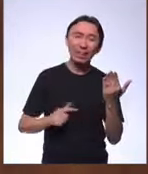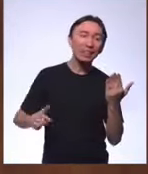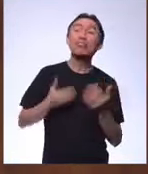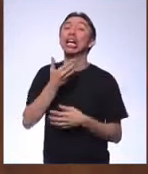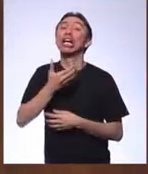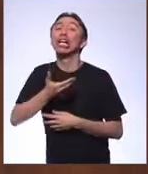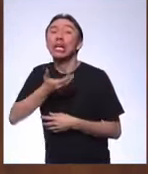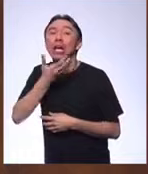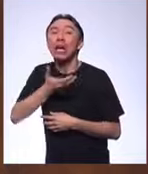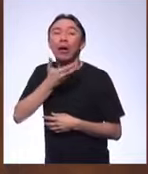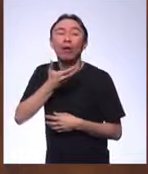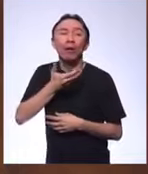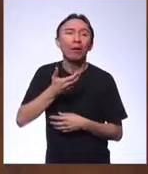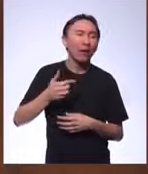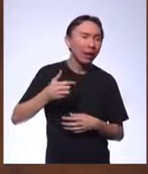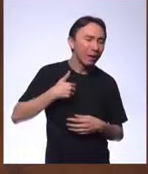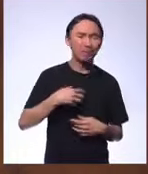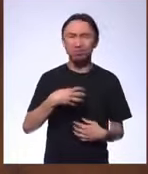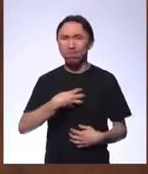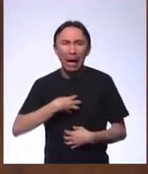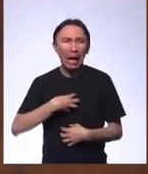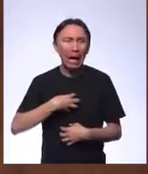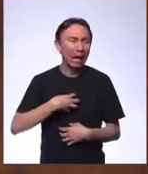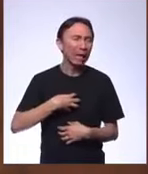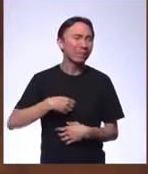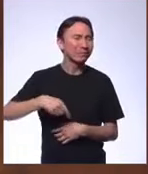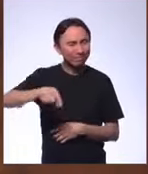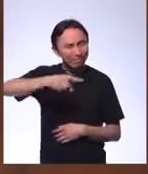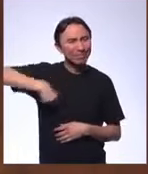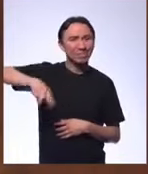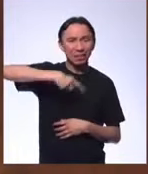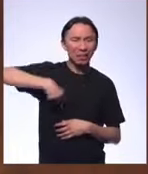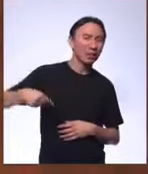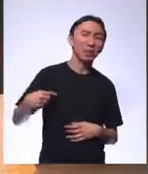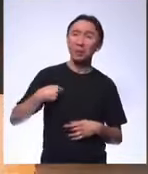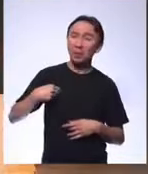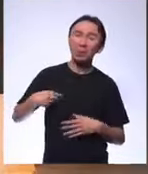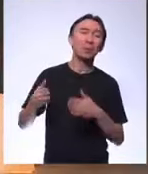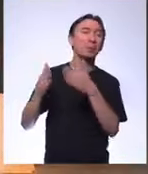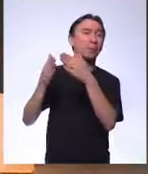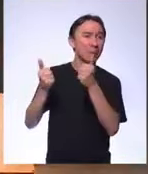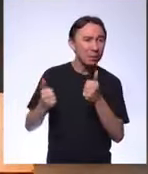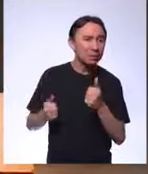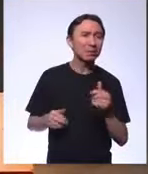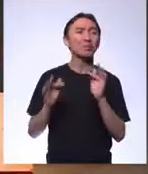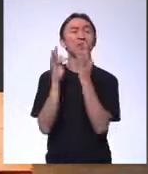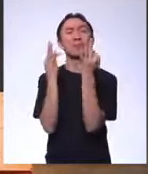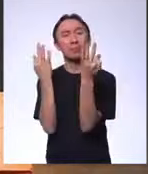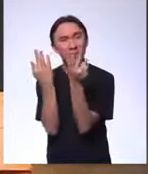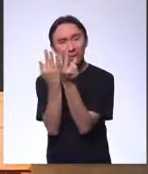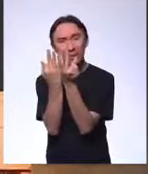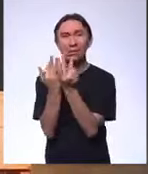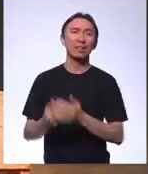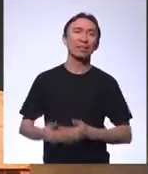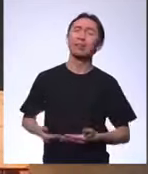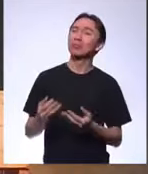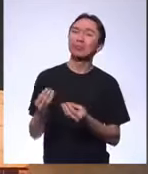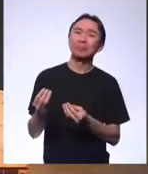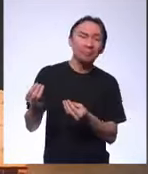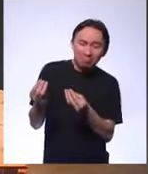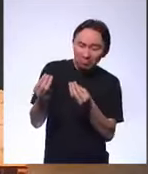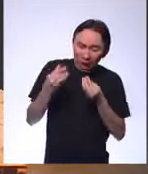assim que tocou a todos. Eu pedi à minha família que trouxesse um